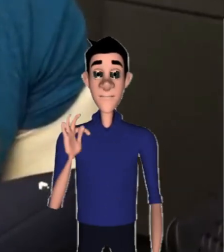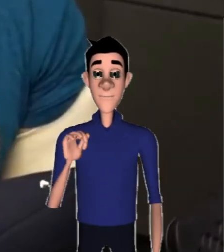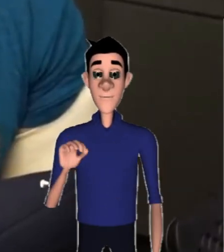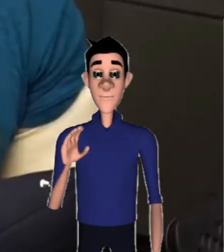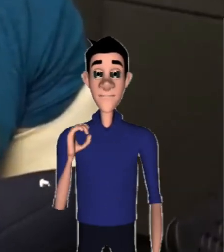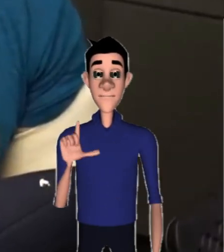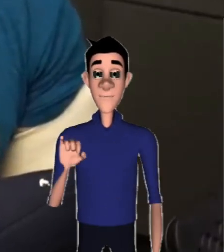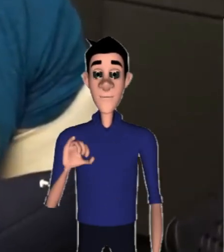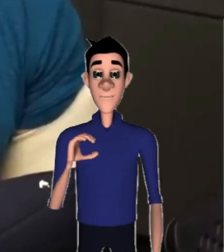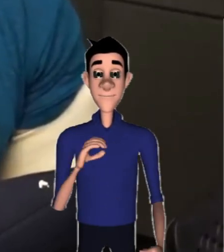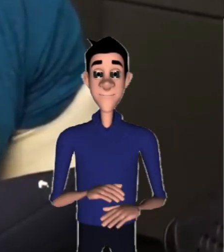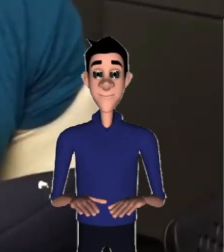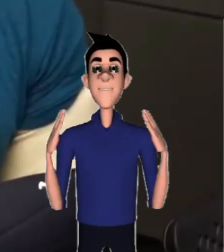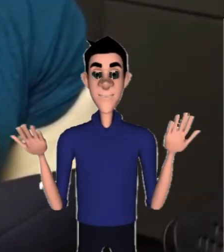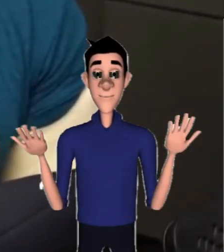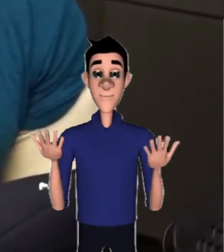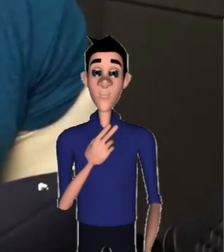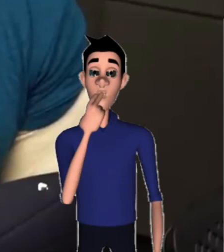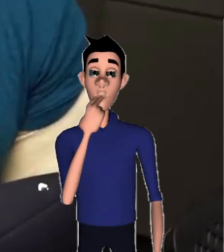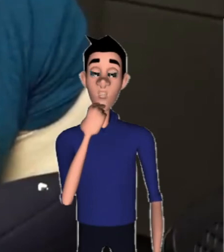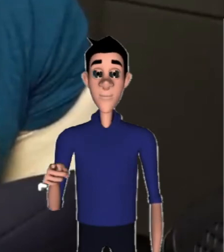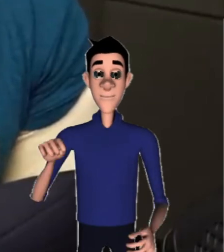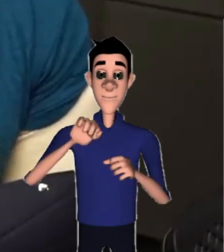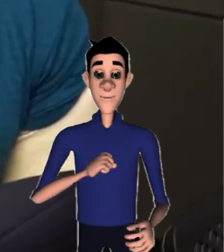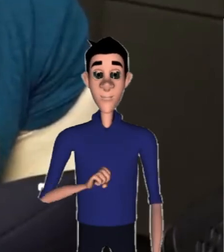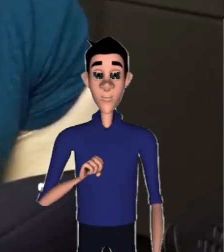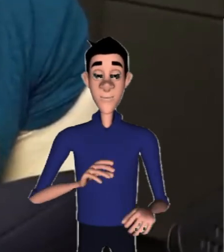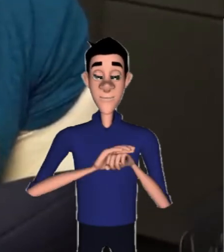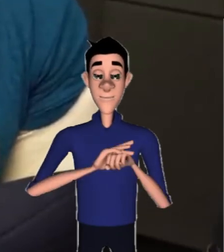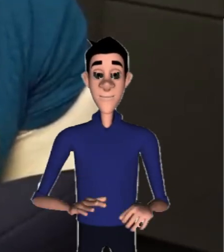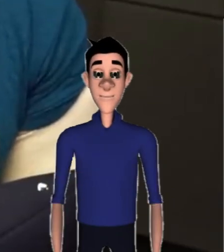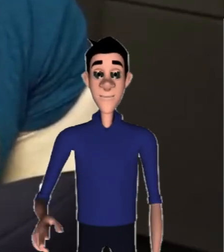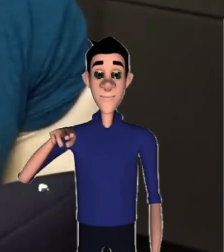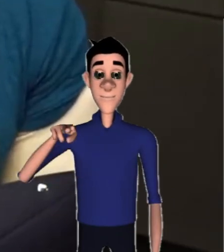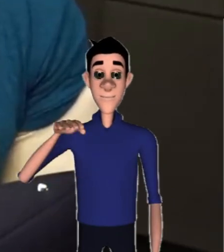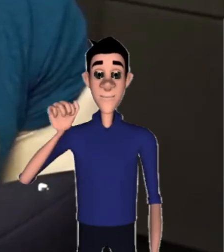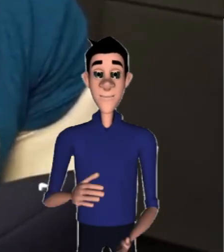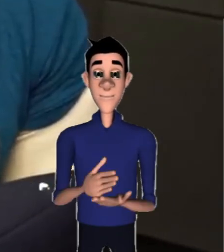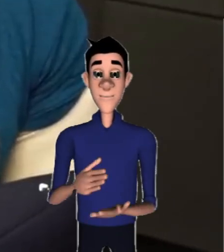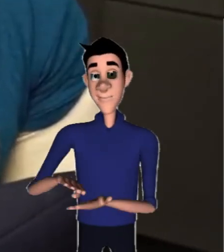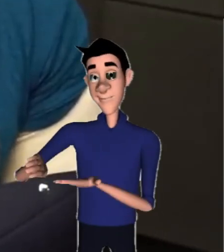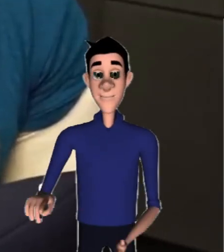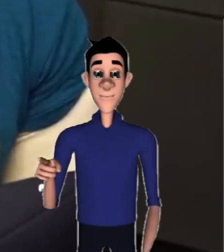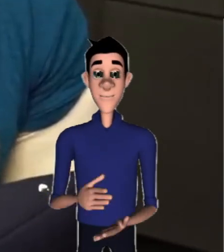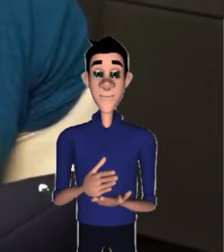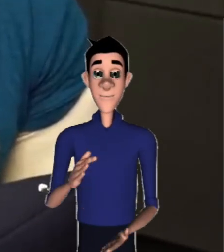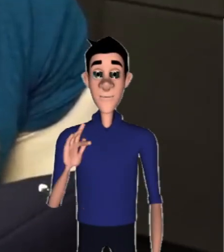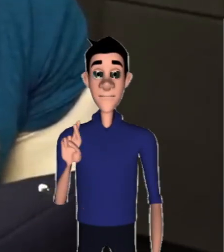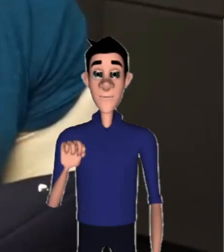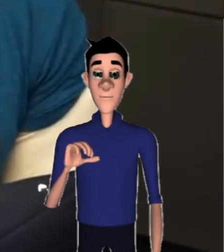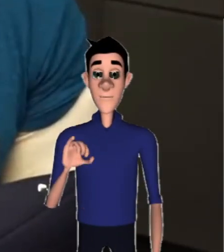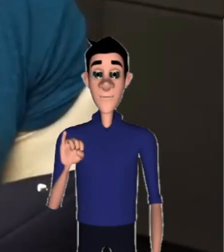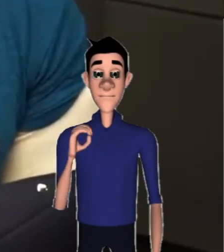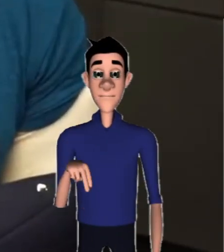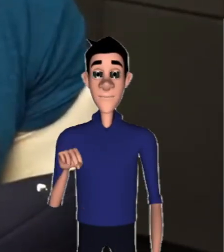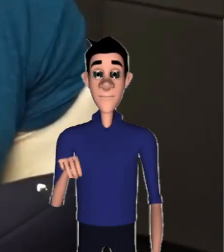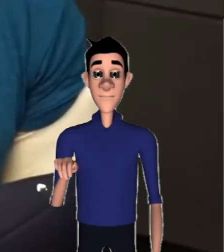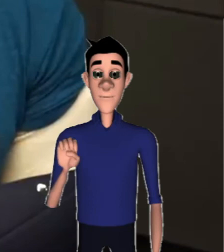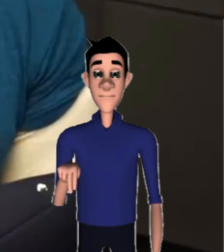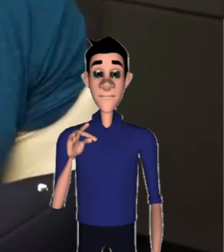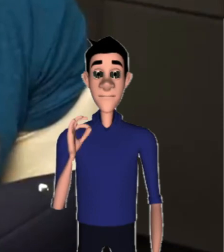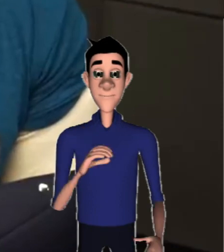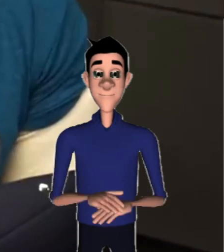quê? Porque ele já acostumou o corpo dele a lentificar a velocidade metabólica induzida pelo estresse energético.